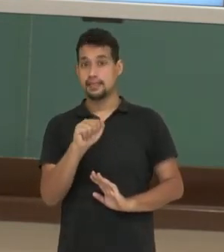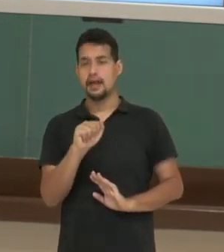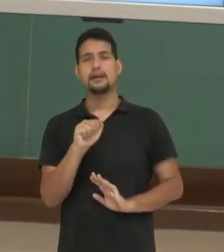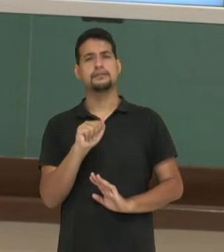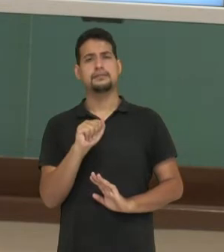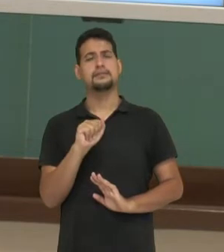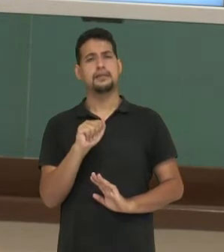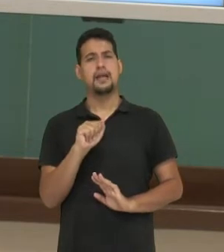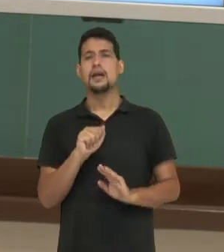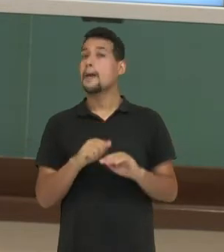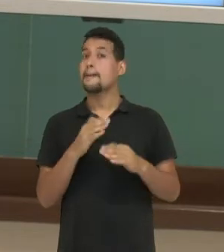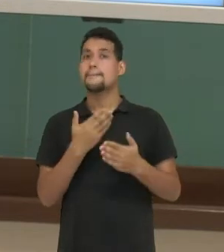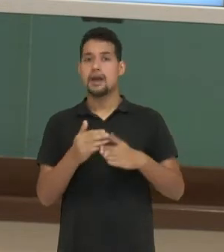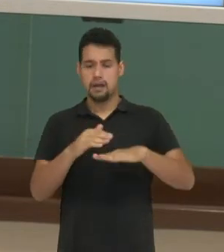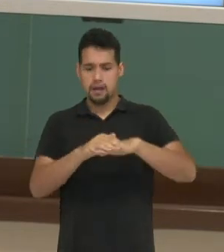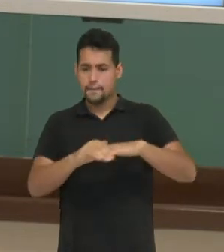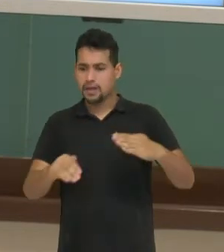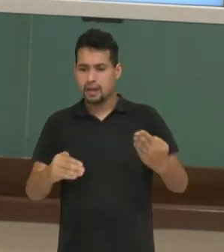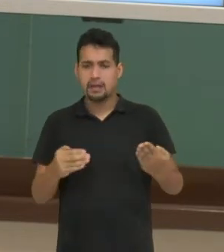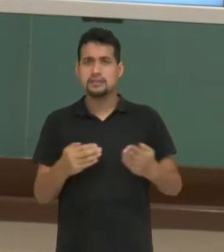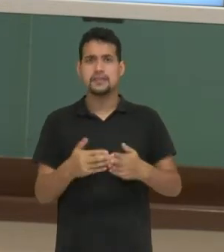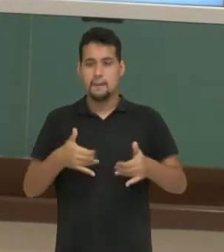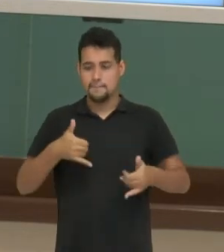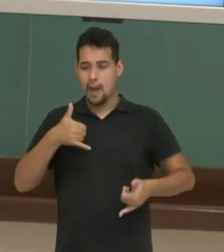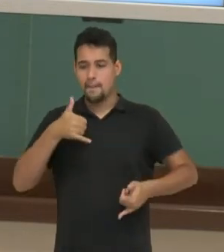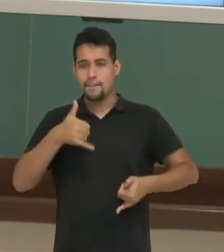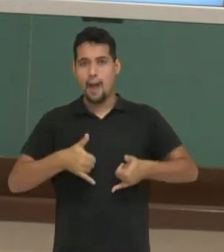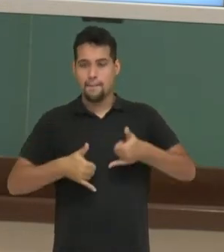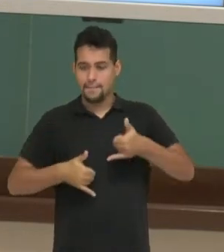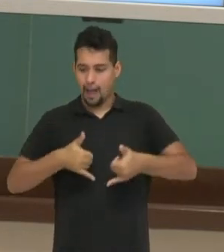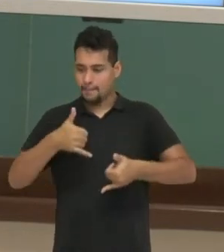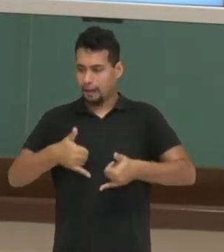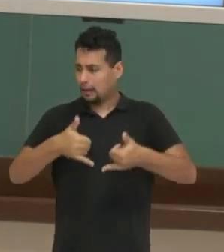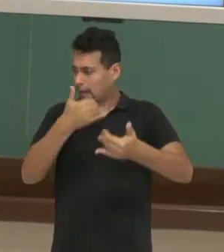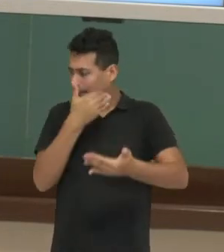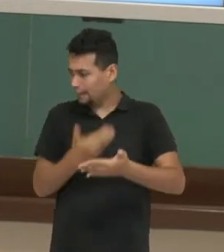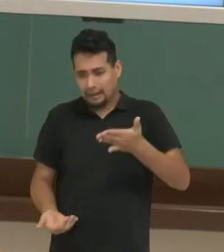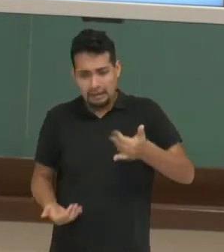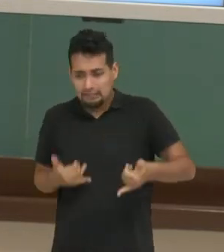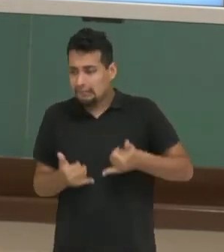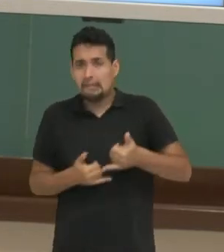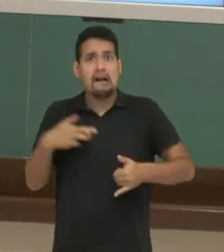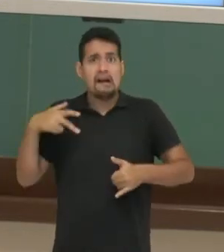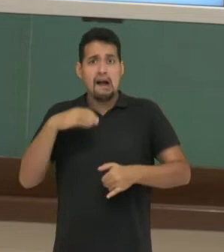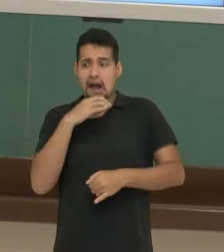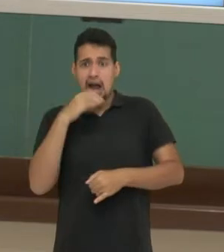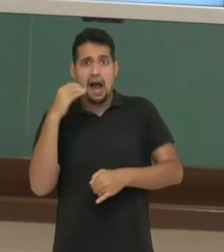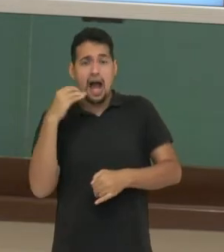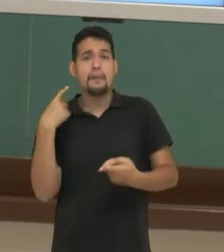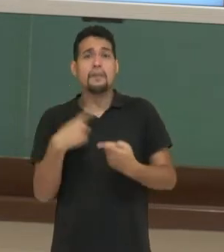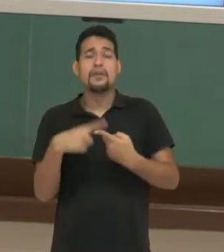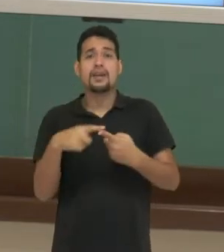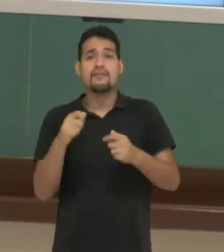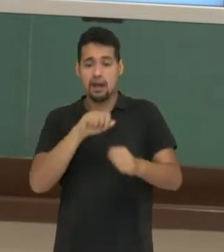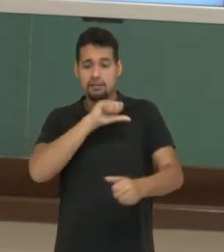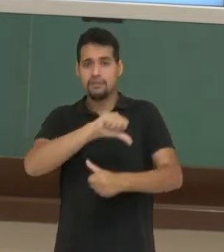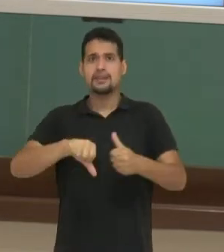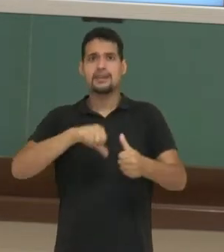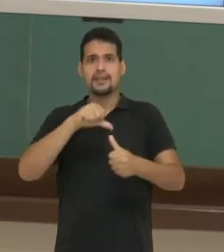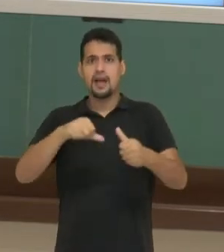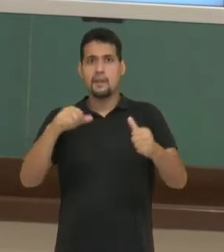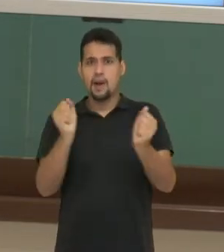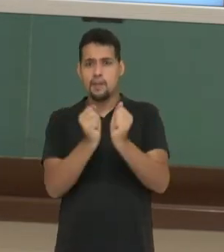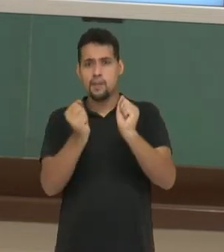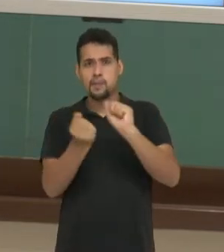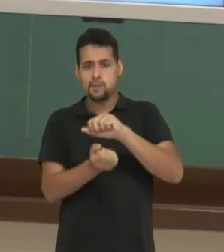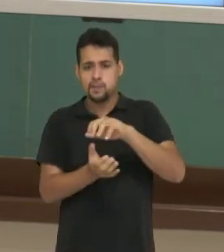o sapatinho, lembram? À meia-noite, daí tem a abóbora, daí ela tem que sair correndo, senão ela vai virar uma abóbora.